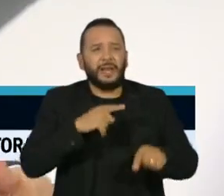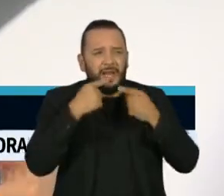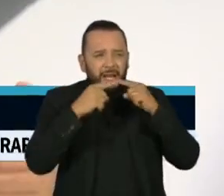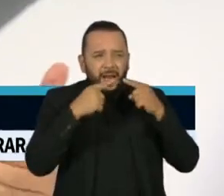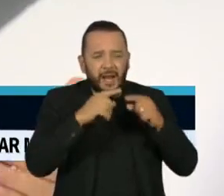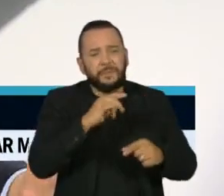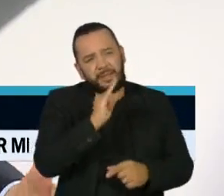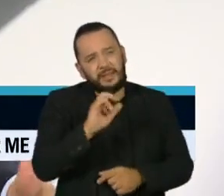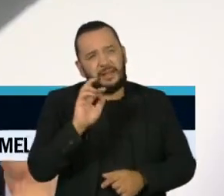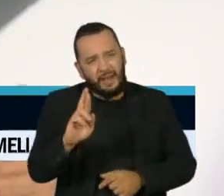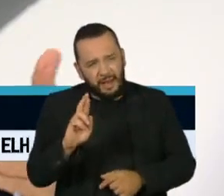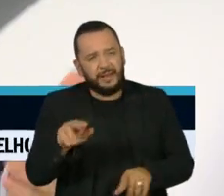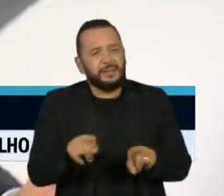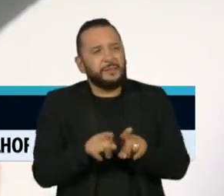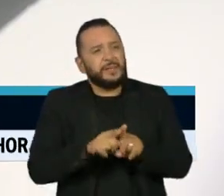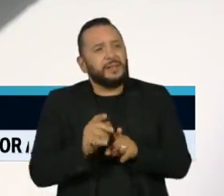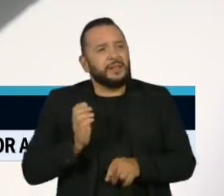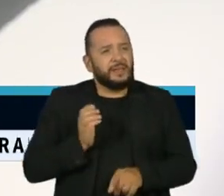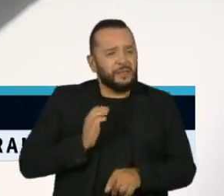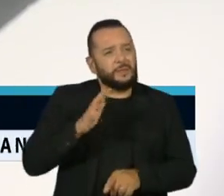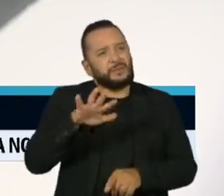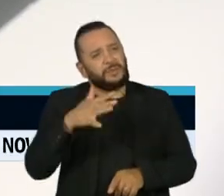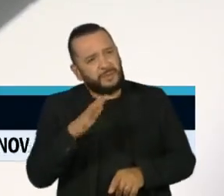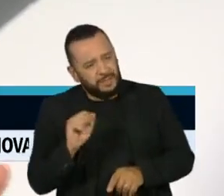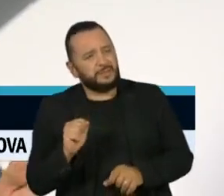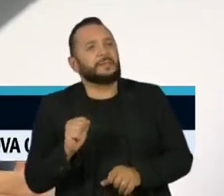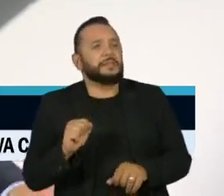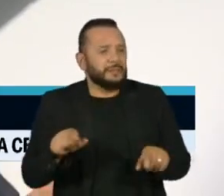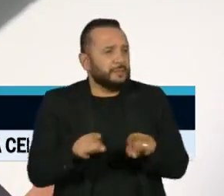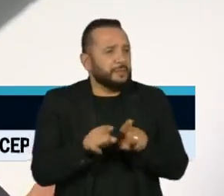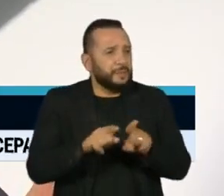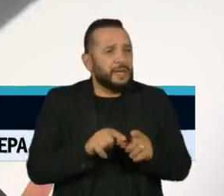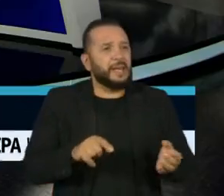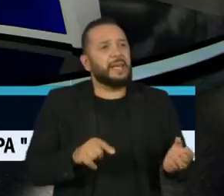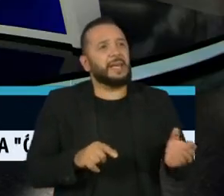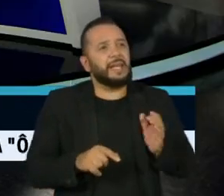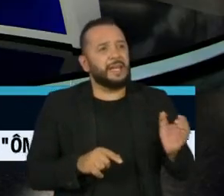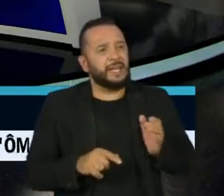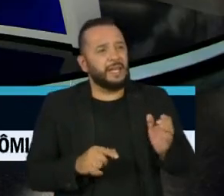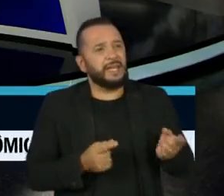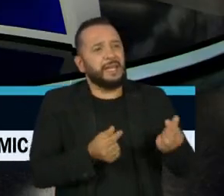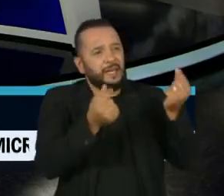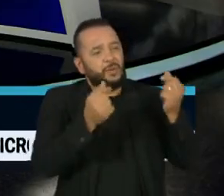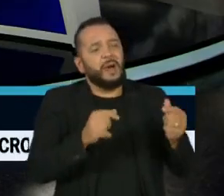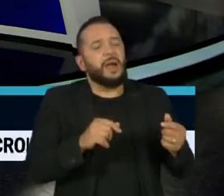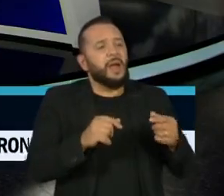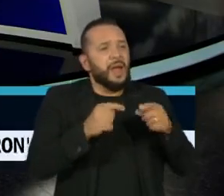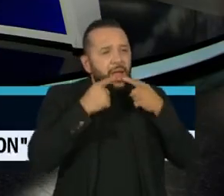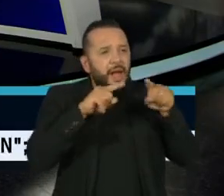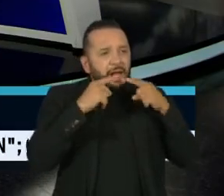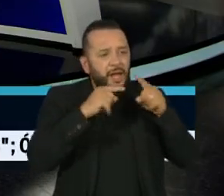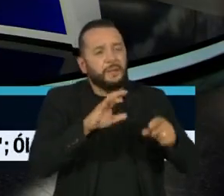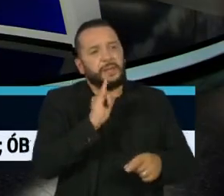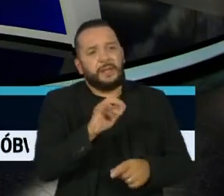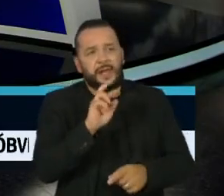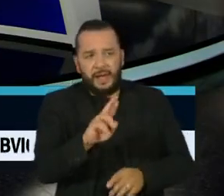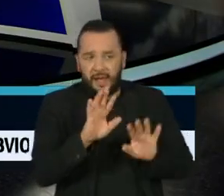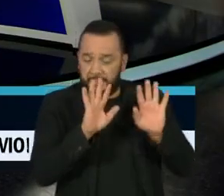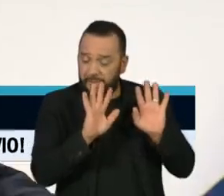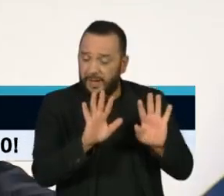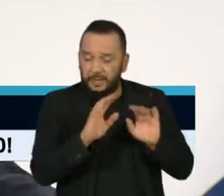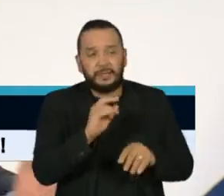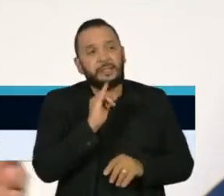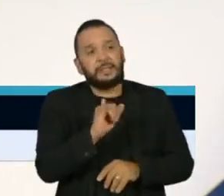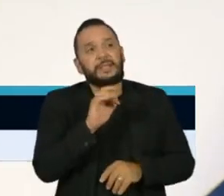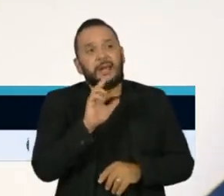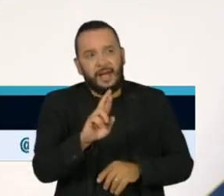imposto de renda, a classe média, né? Os ricos brasileiros reclamem do imposto de renda, o fato é que o imposto de renda